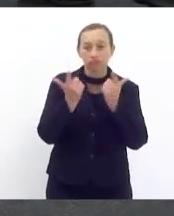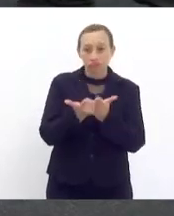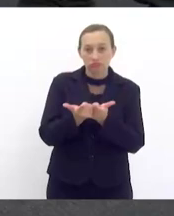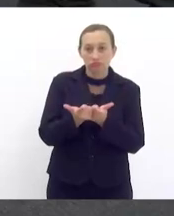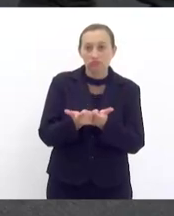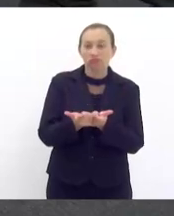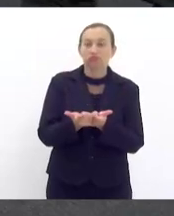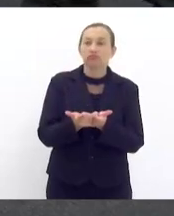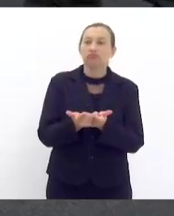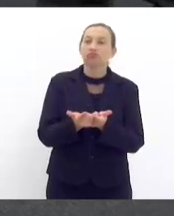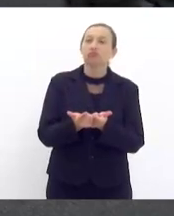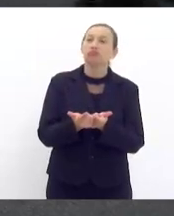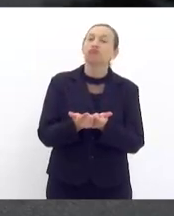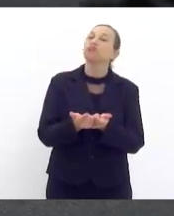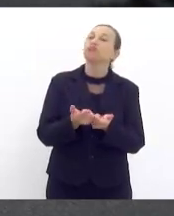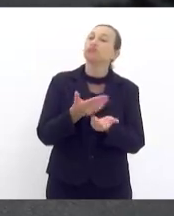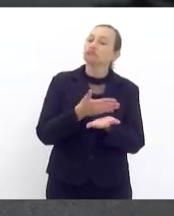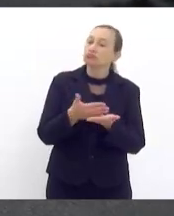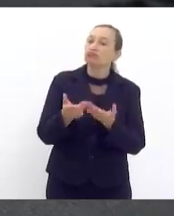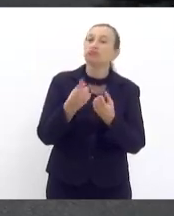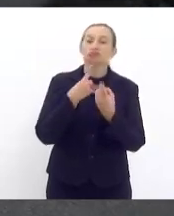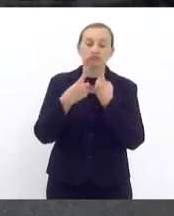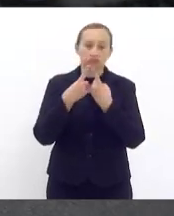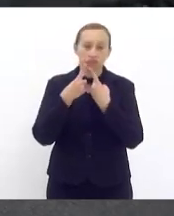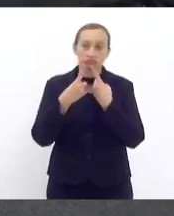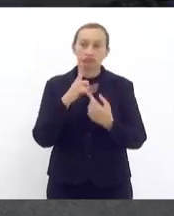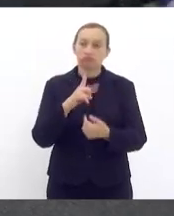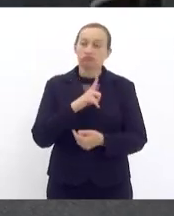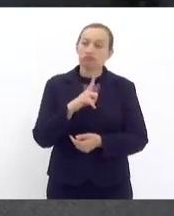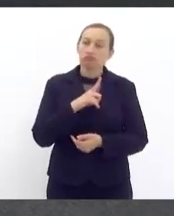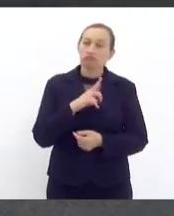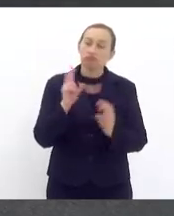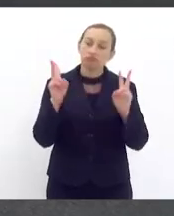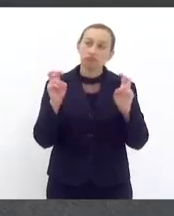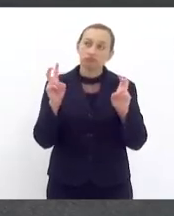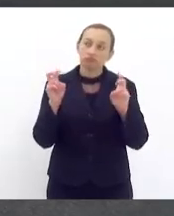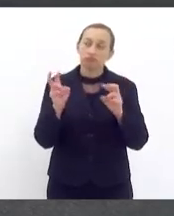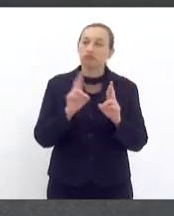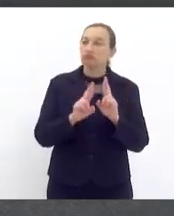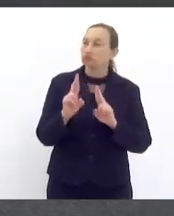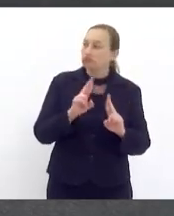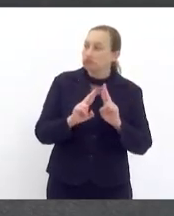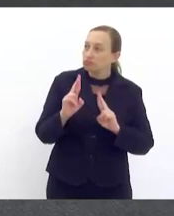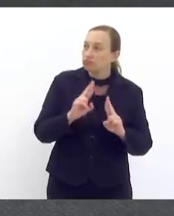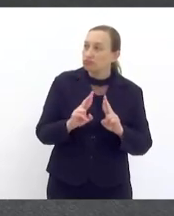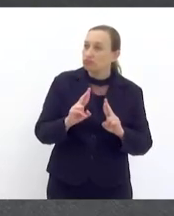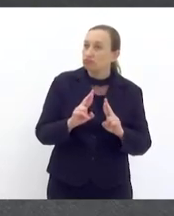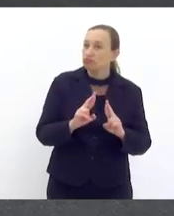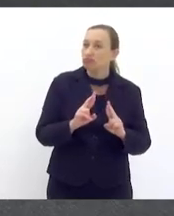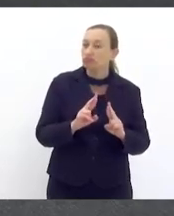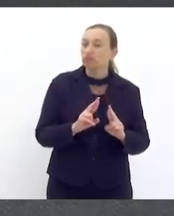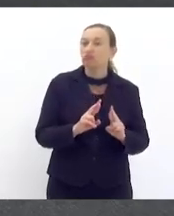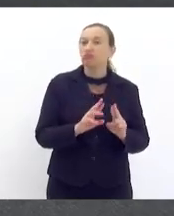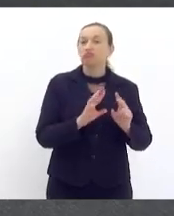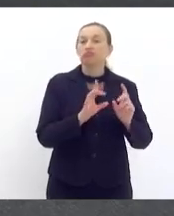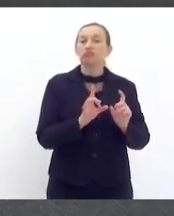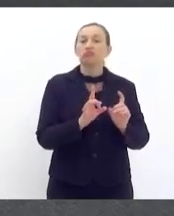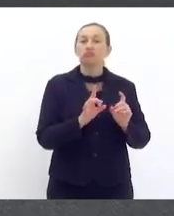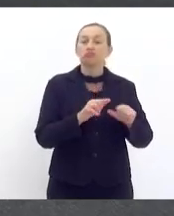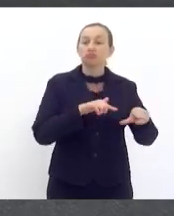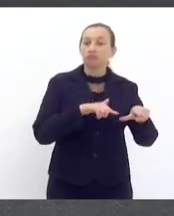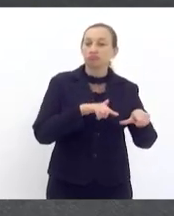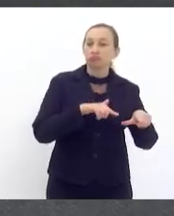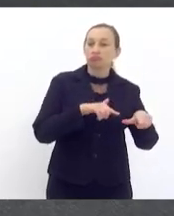protagonista desse debate a gente tem as questões relativas a comercialização de bens e